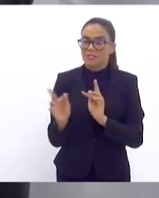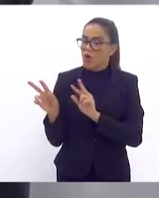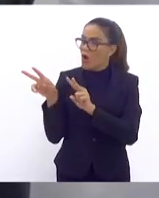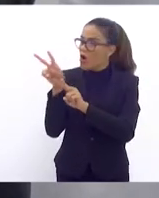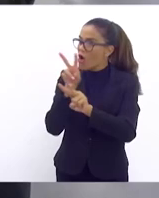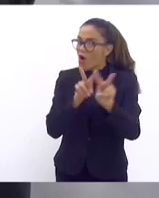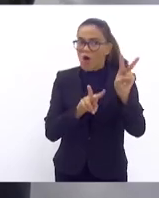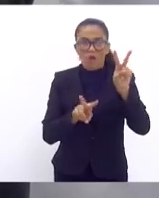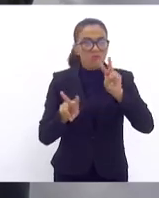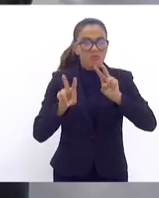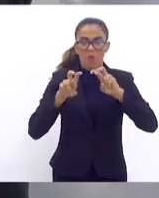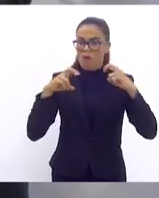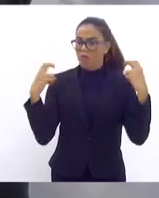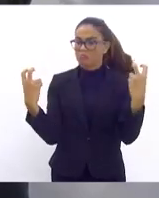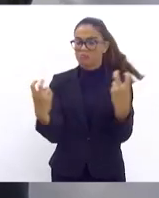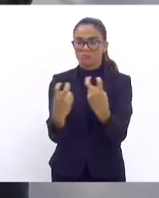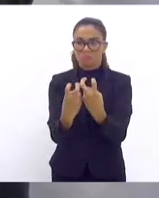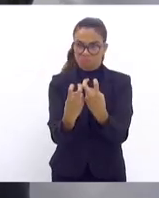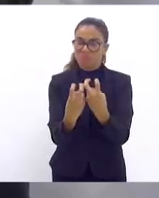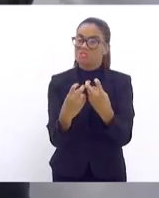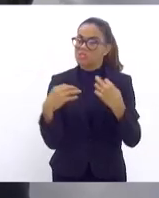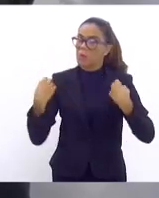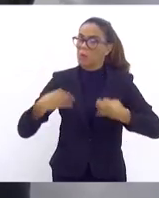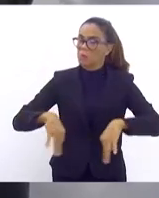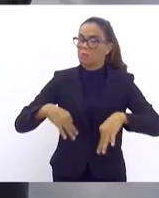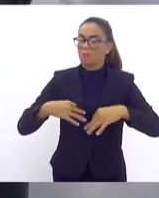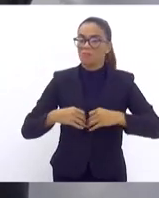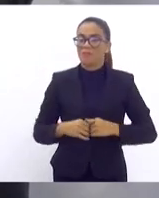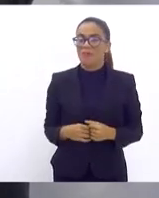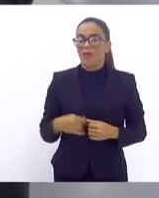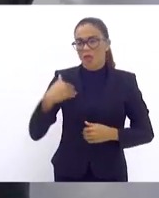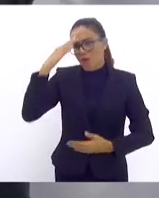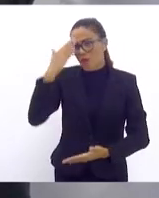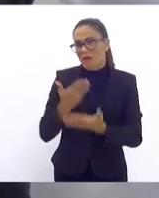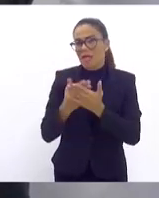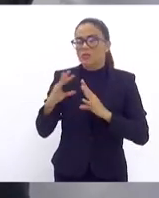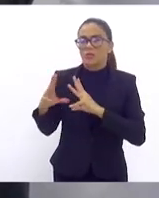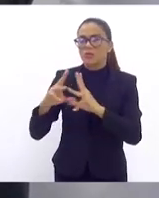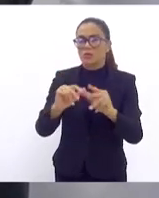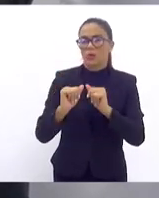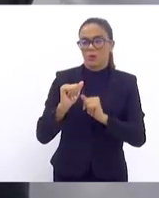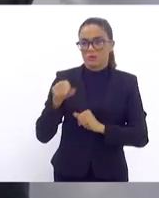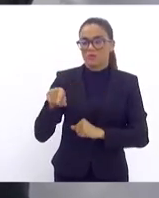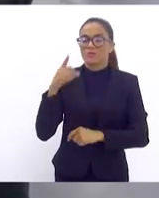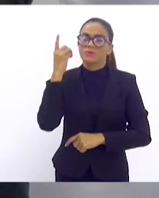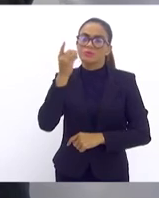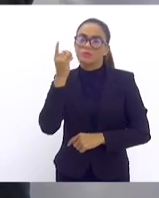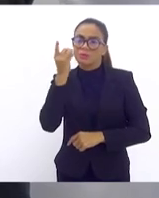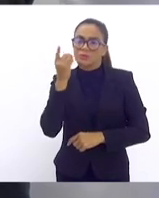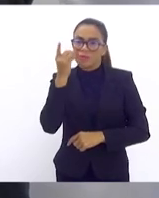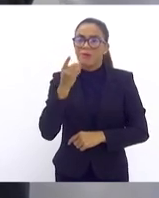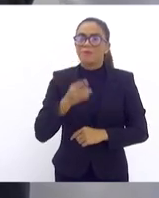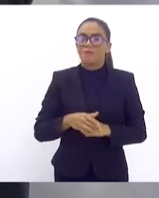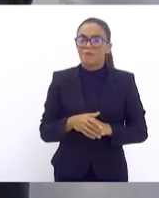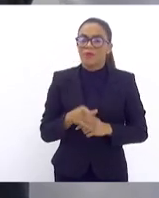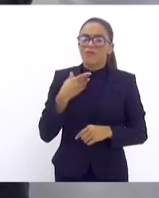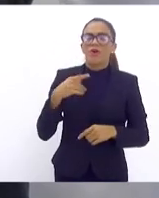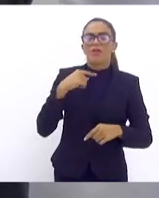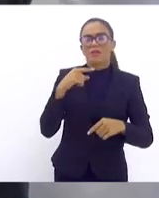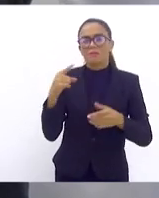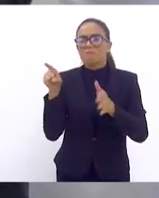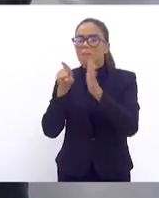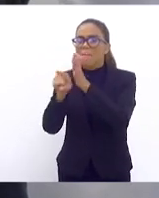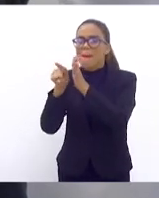tão visitada. De fato, acredito que todos os deputados membros da comissão foram questionados